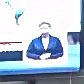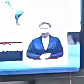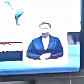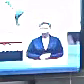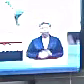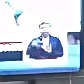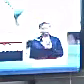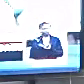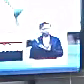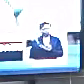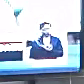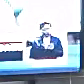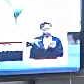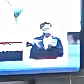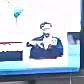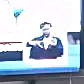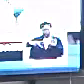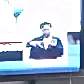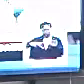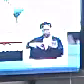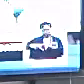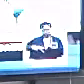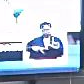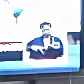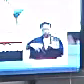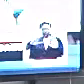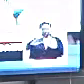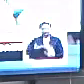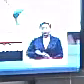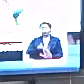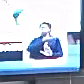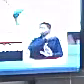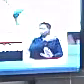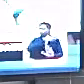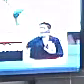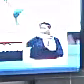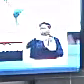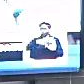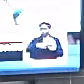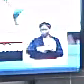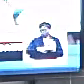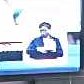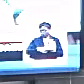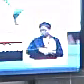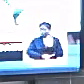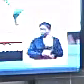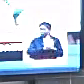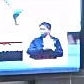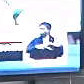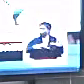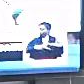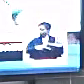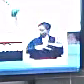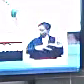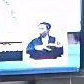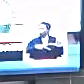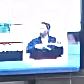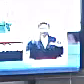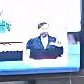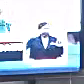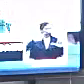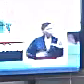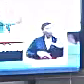passe livre fizeram quando regulamentaram a lei do passe livre regulamentar a lei do passe livre